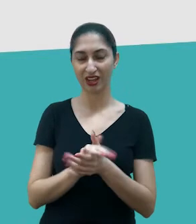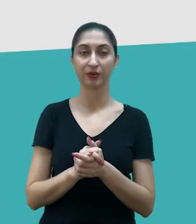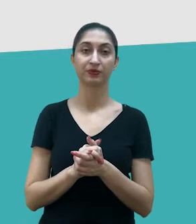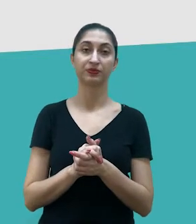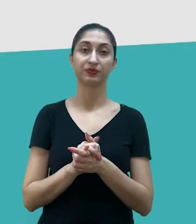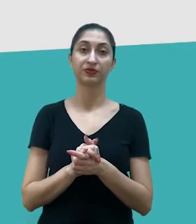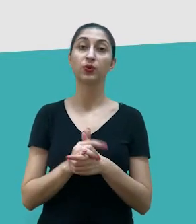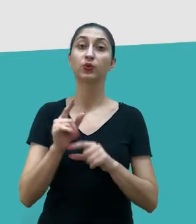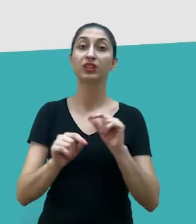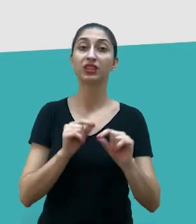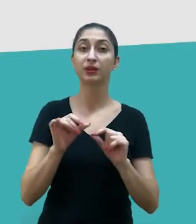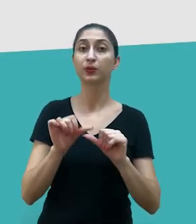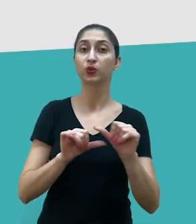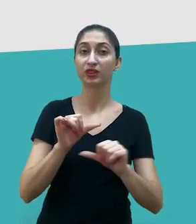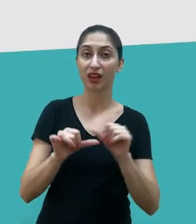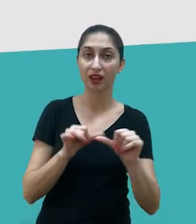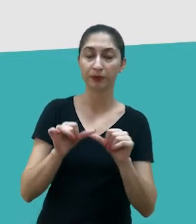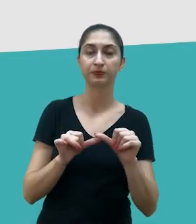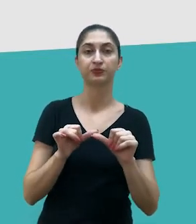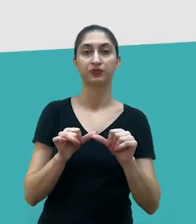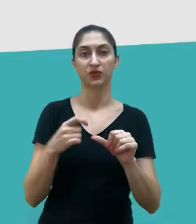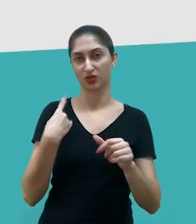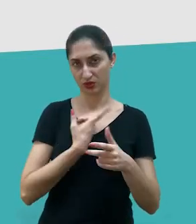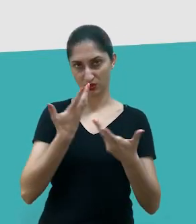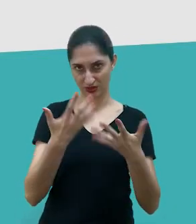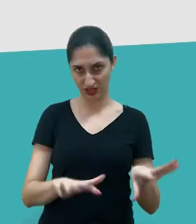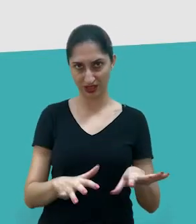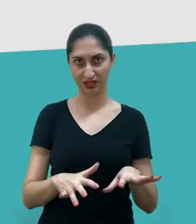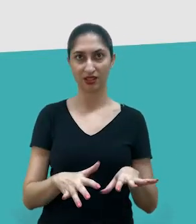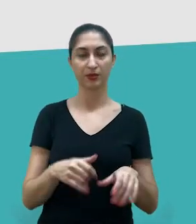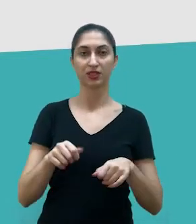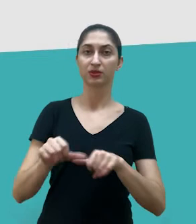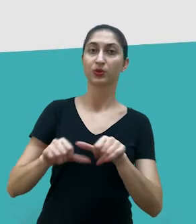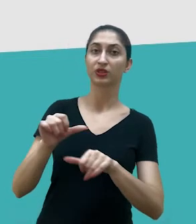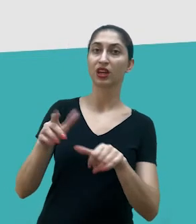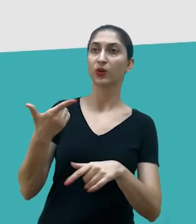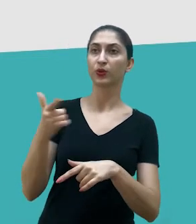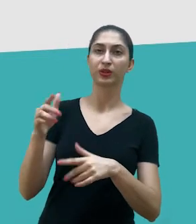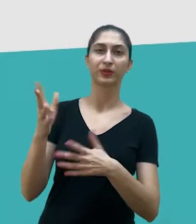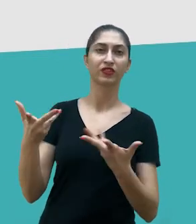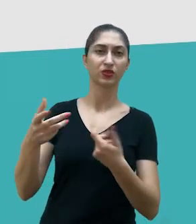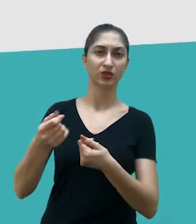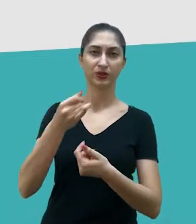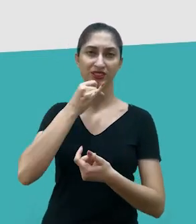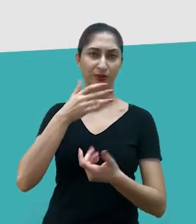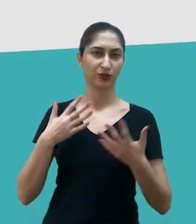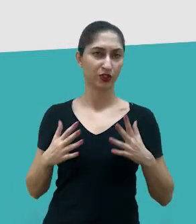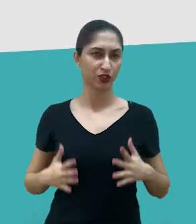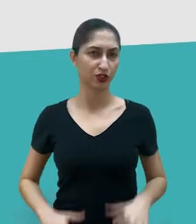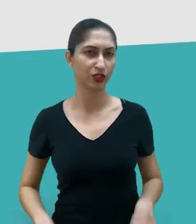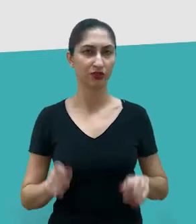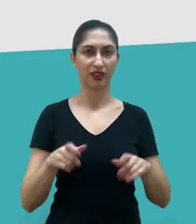é transformar aquelas peças que a gente não quer mais em outra que é maravilhosa. Então, o vestido se transformar